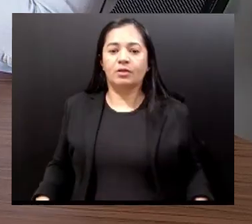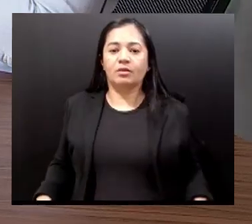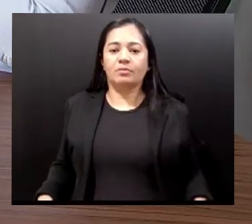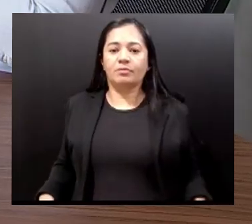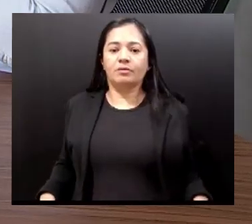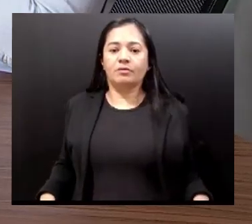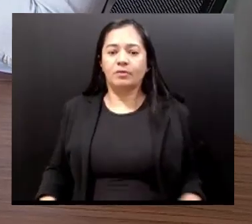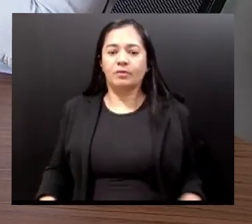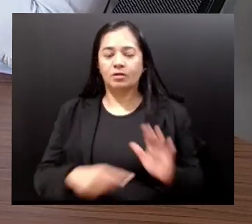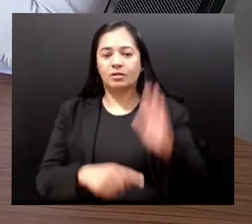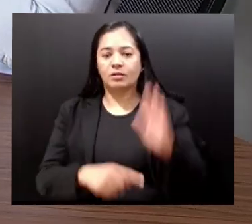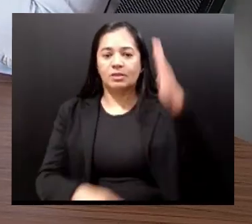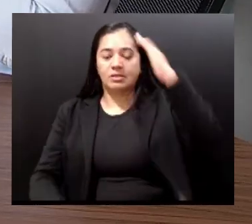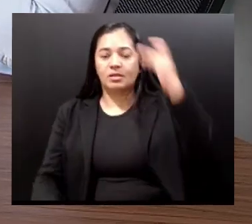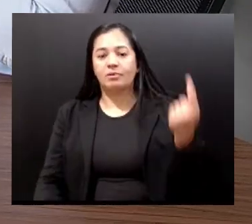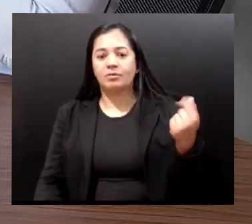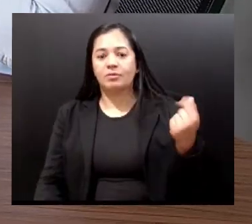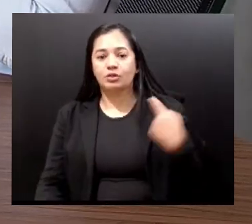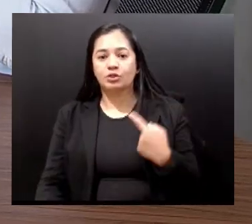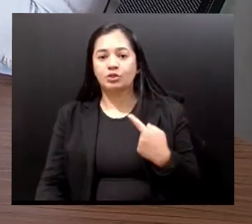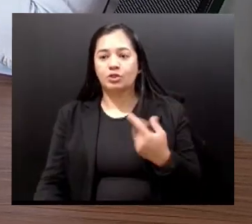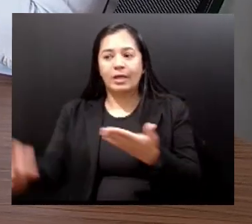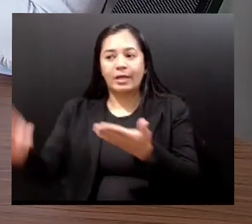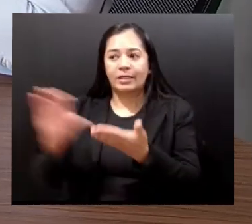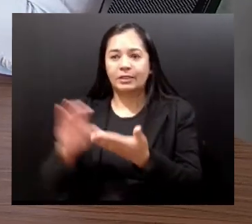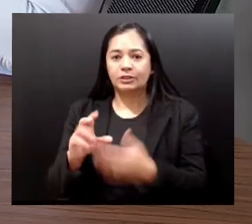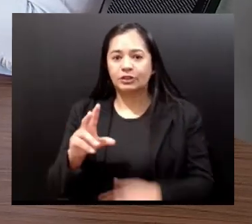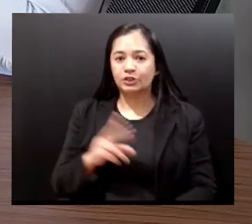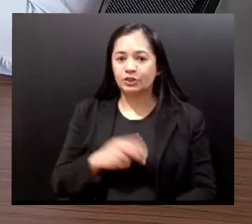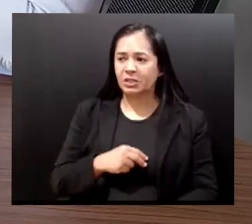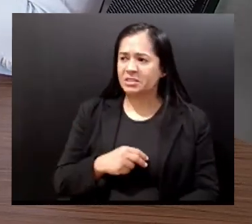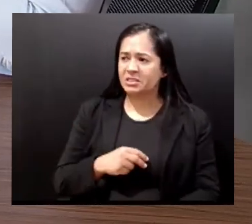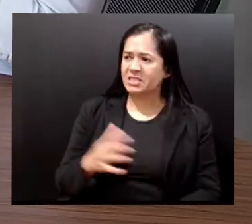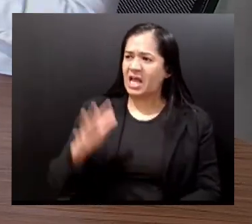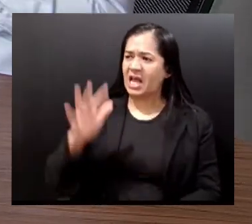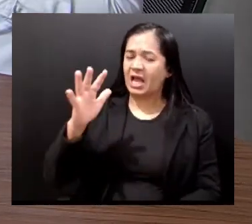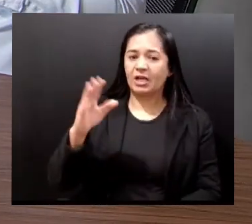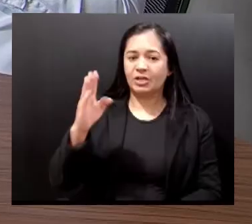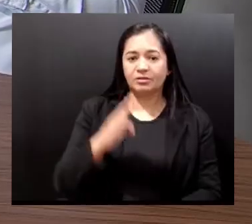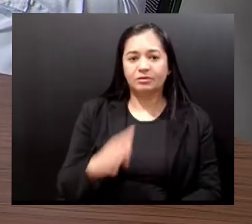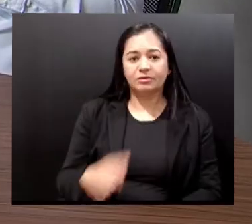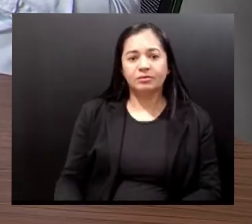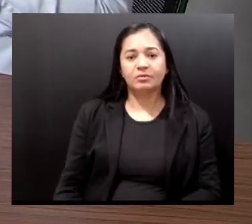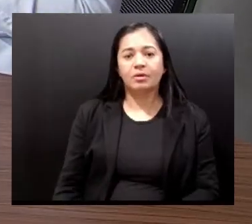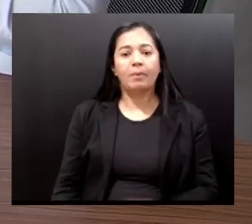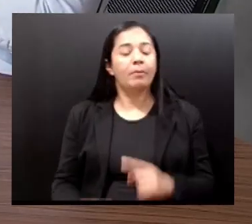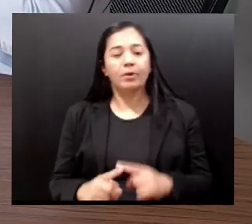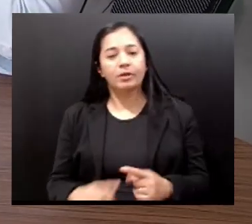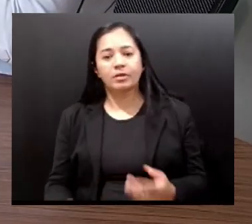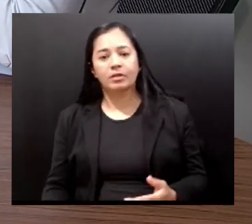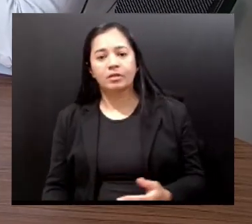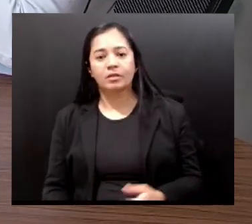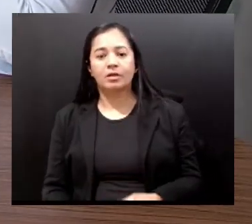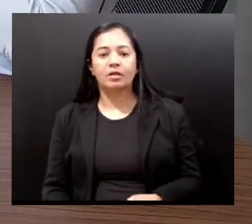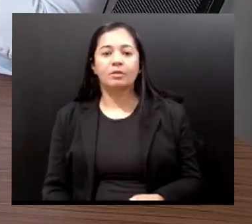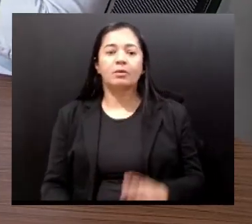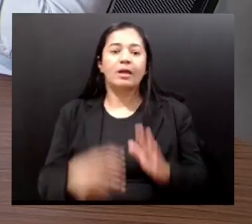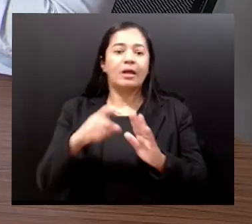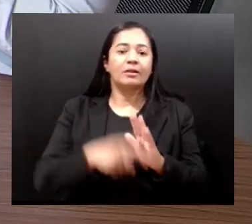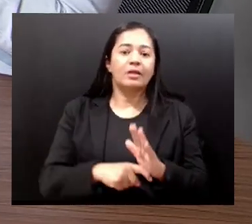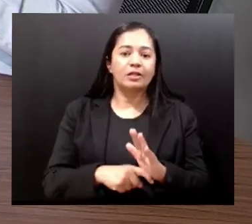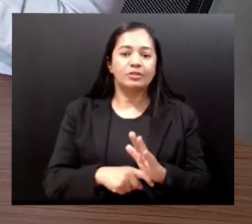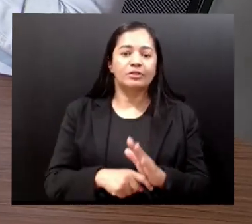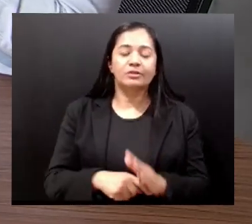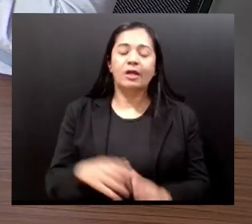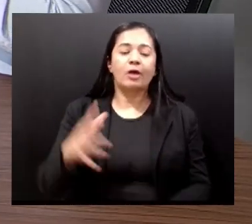tomar crédito, fala, poxa, o crédito está muito alto no Brasil. Está alto por quê? Porque a taxa Selic está alta. E por que a taxa Selic está alta? Porque